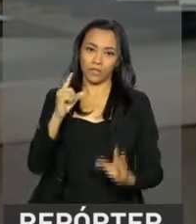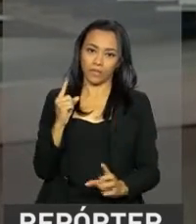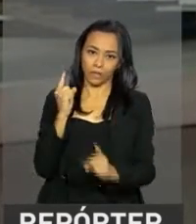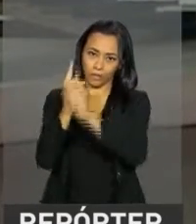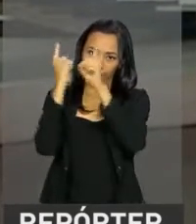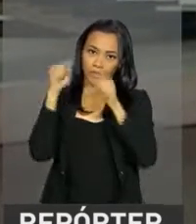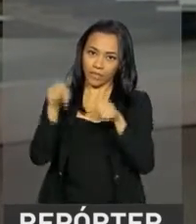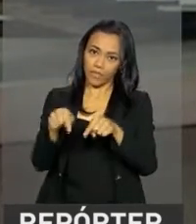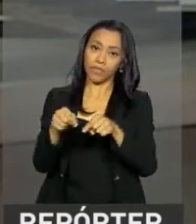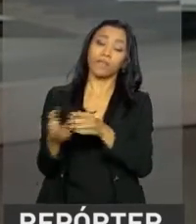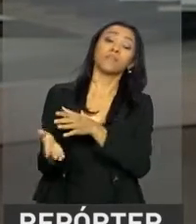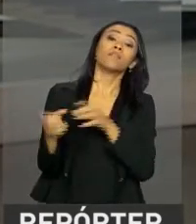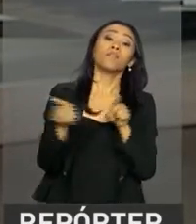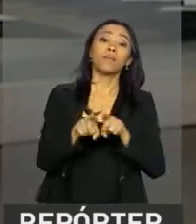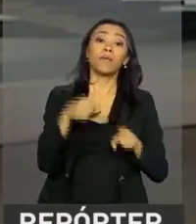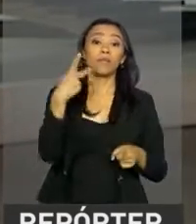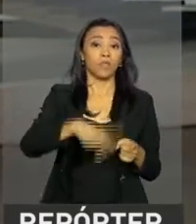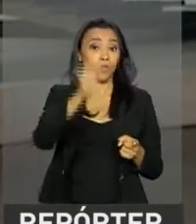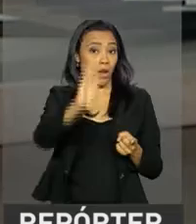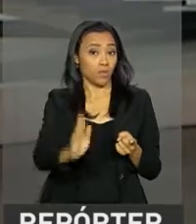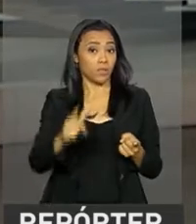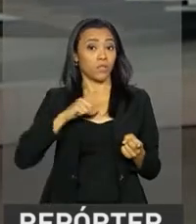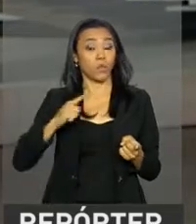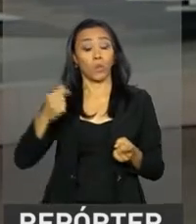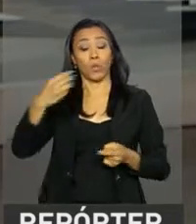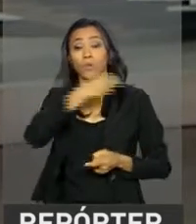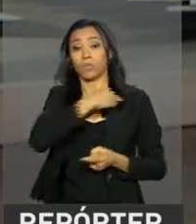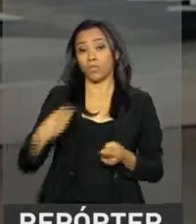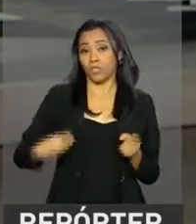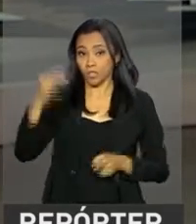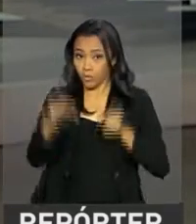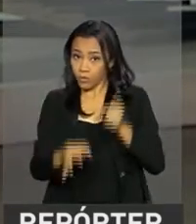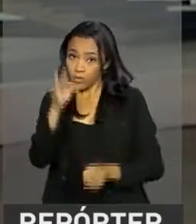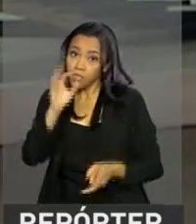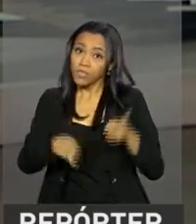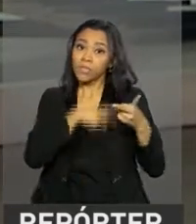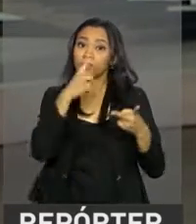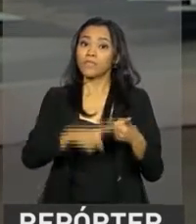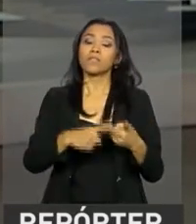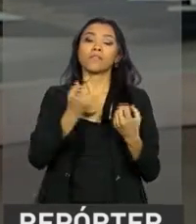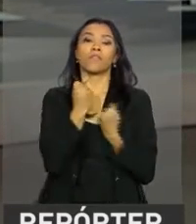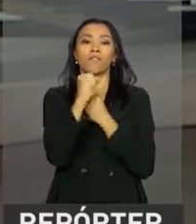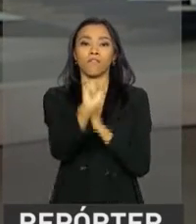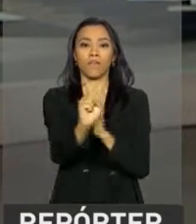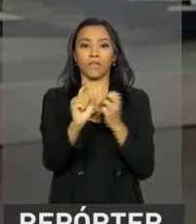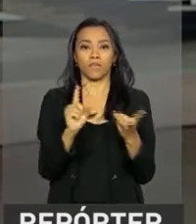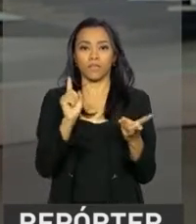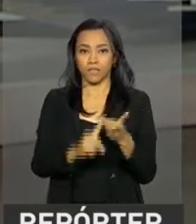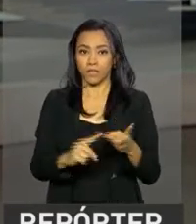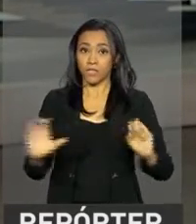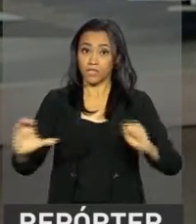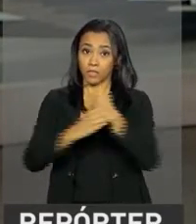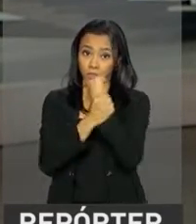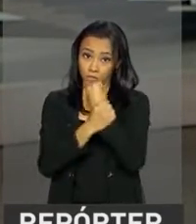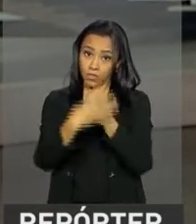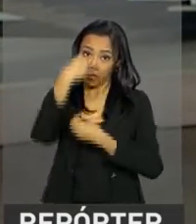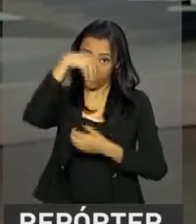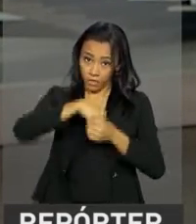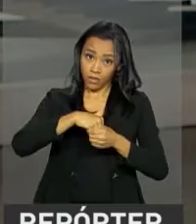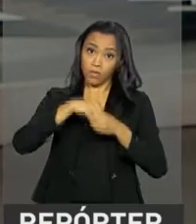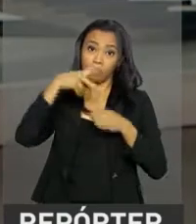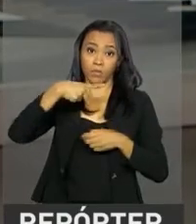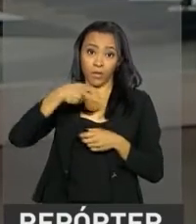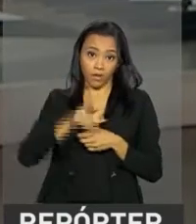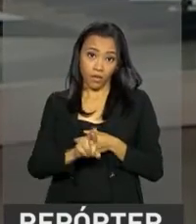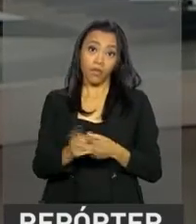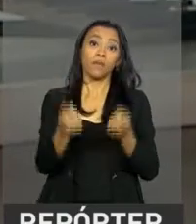ministros. Pelo lado brasileiro também participam os ministros da Justiça e Cidadania, da Defesa, do Gabinete de Segurança Institucional da Presidência